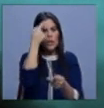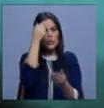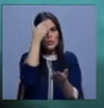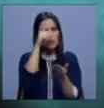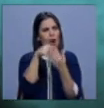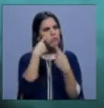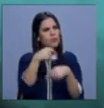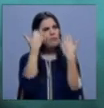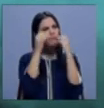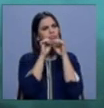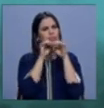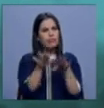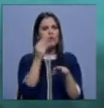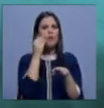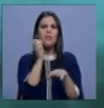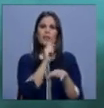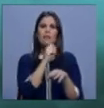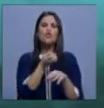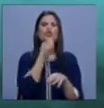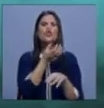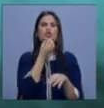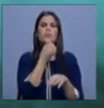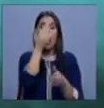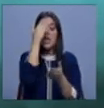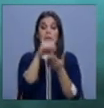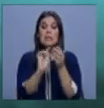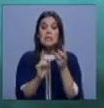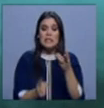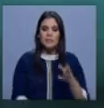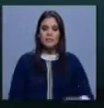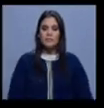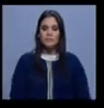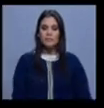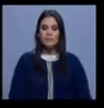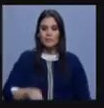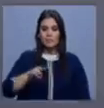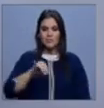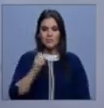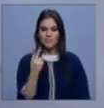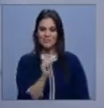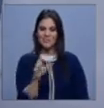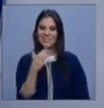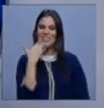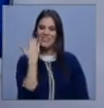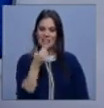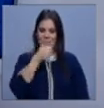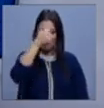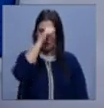conseguimos decifrar, explicar os resultados que conseguimos. Miguel, obrigada. Obrigado. E um bom domingo. Muito obrigado.